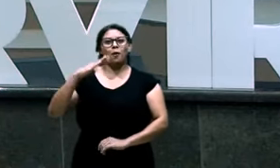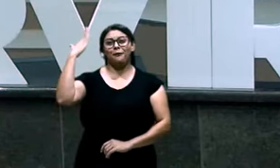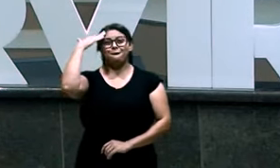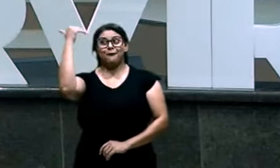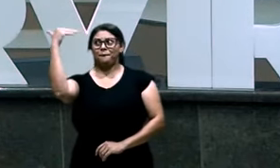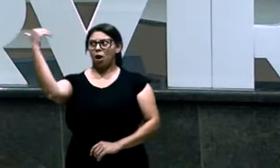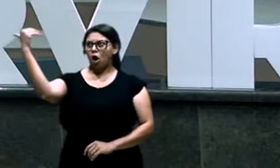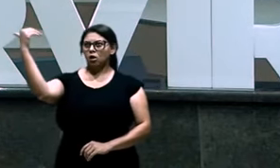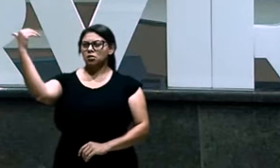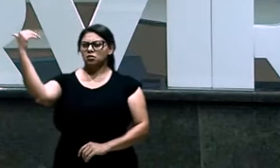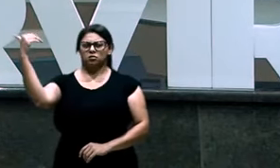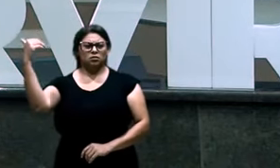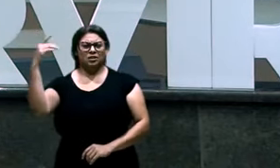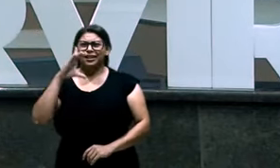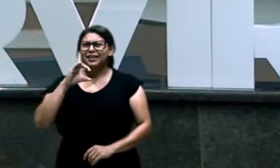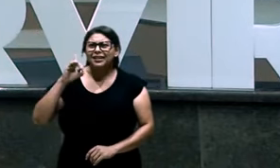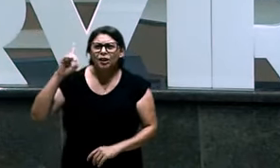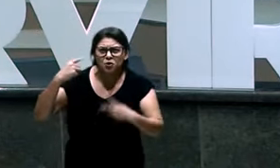Deus não depende de nomes.